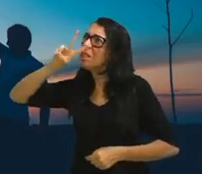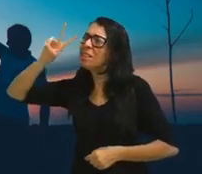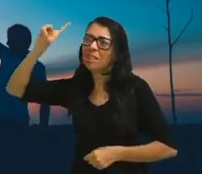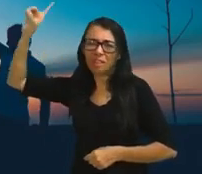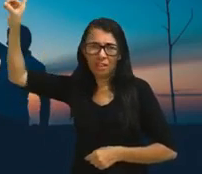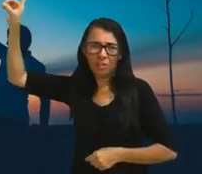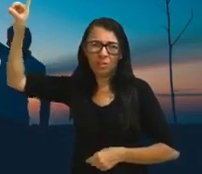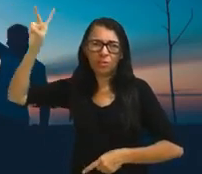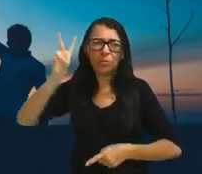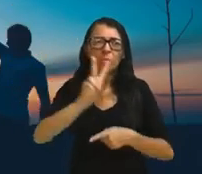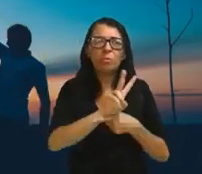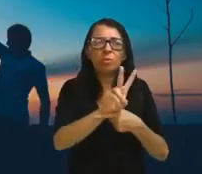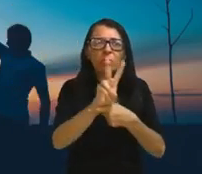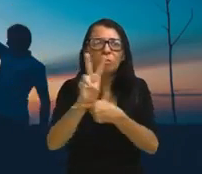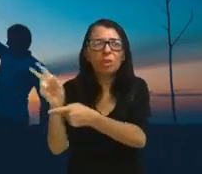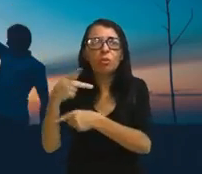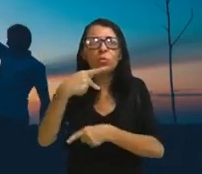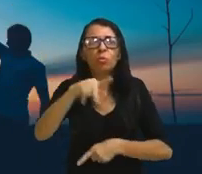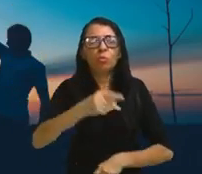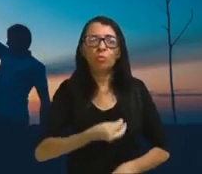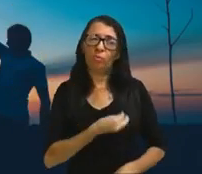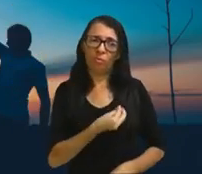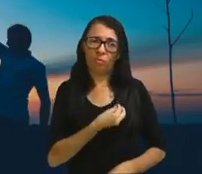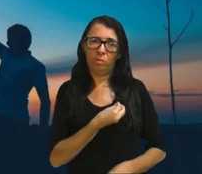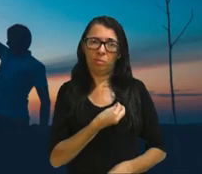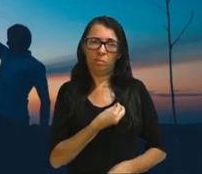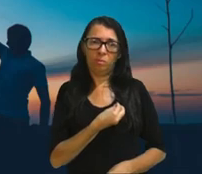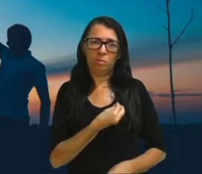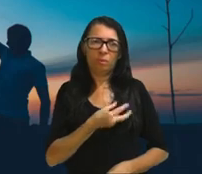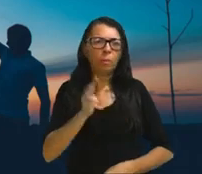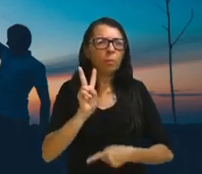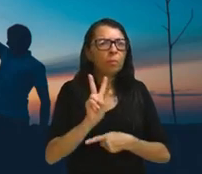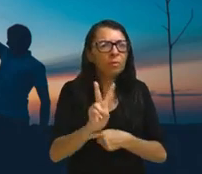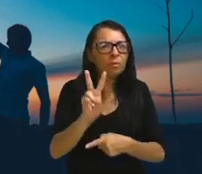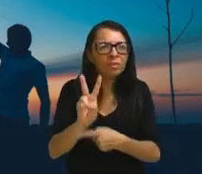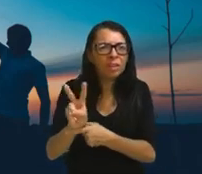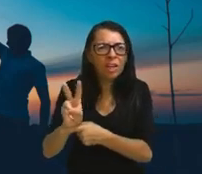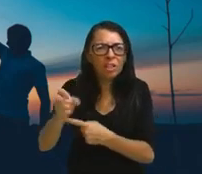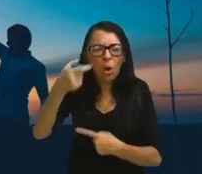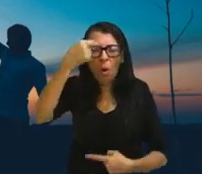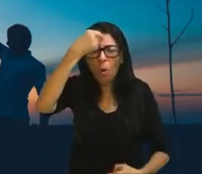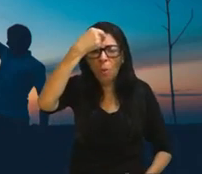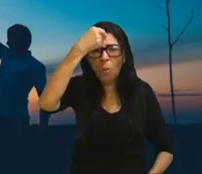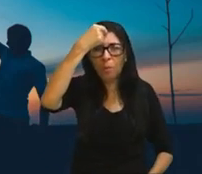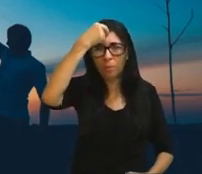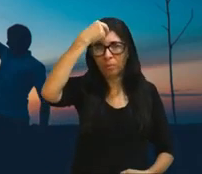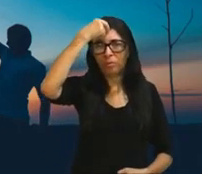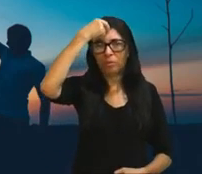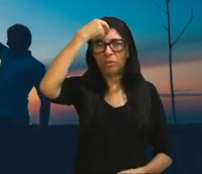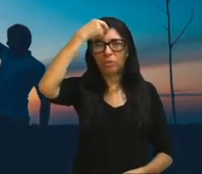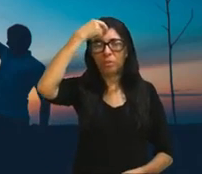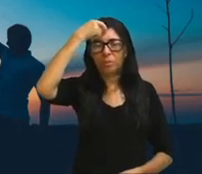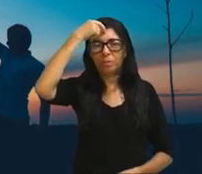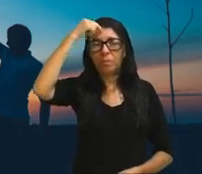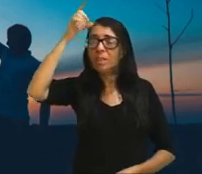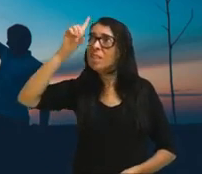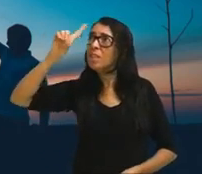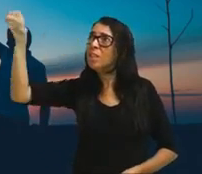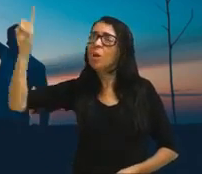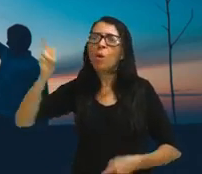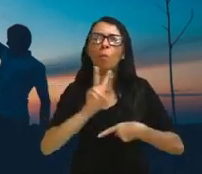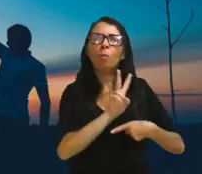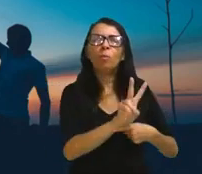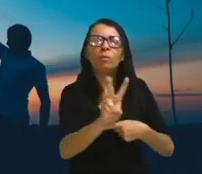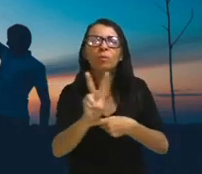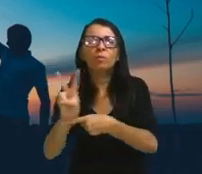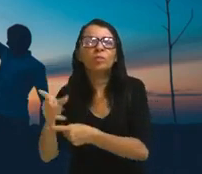que é negativo, daquilo que faz com que você perca a fé.